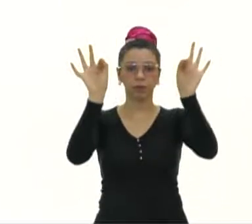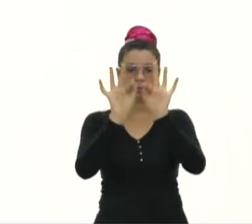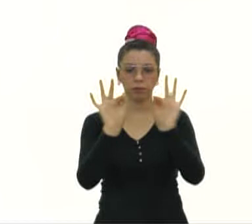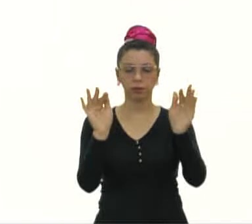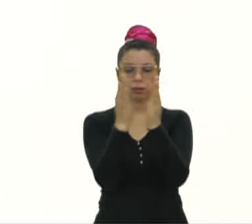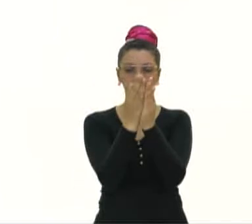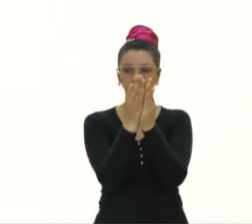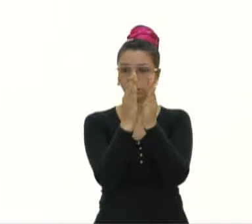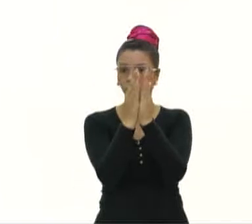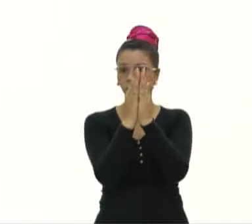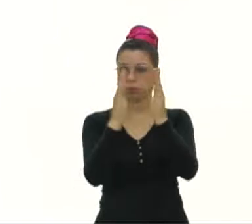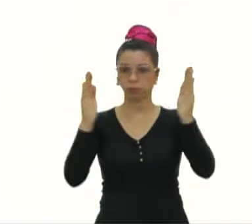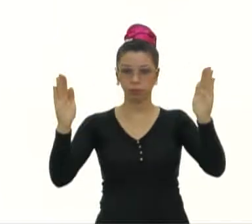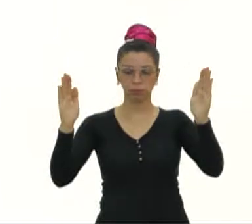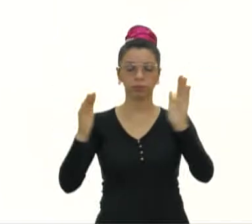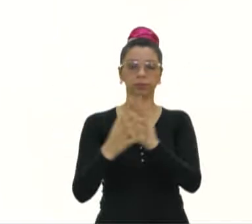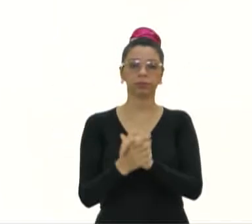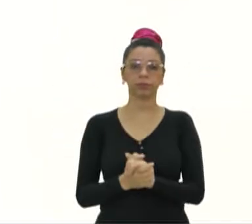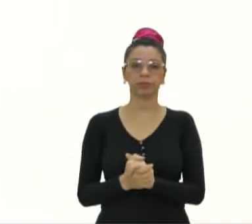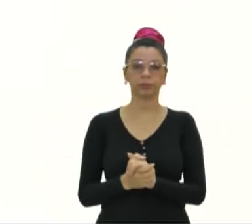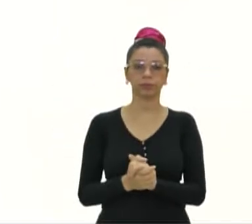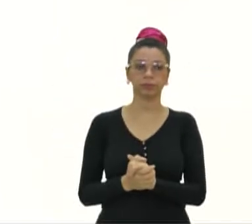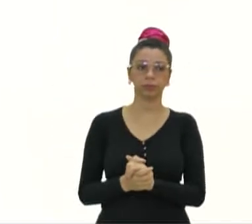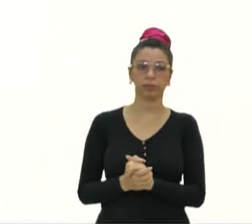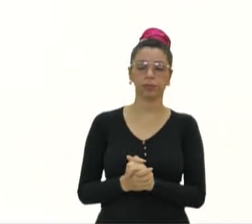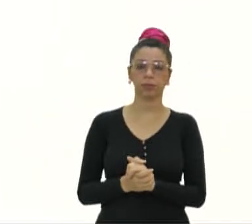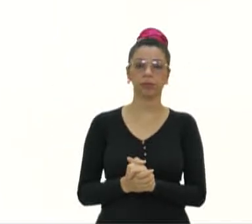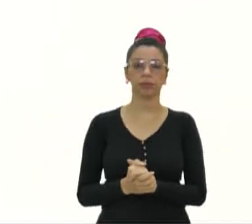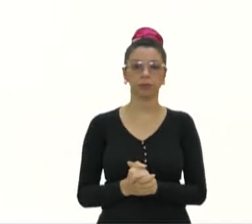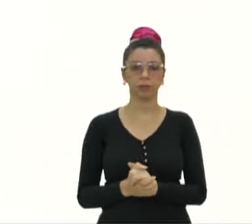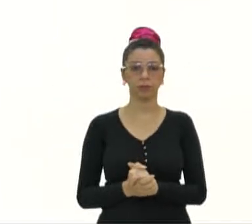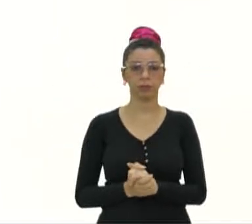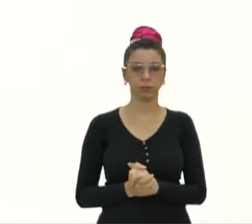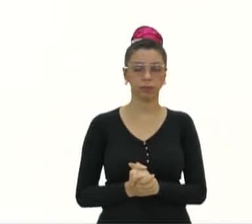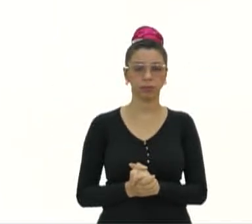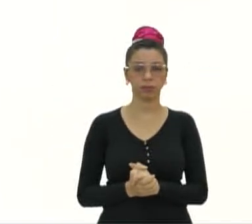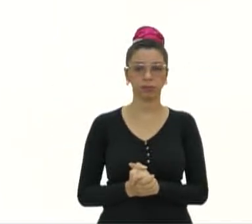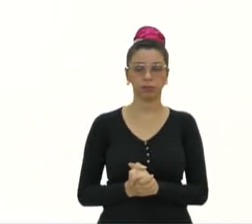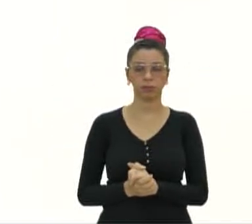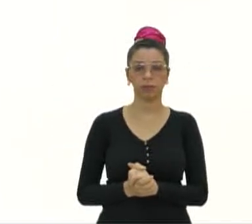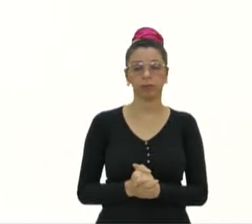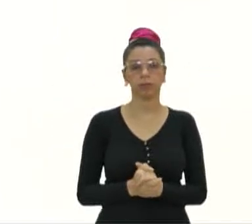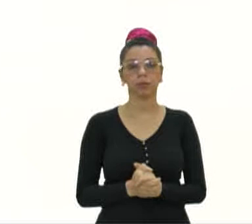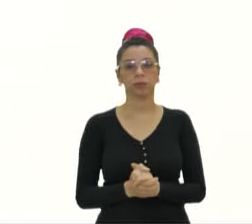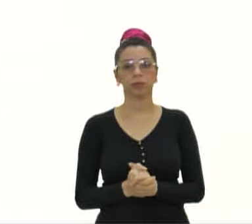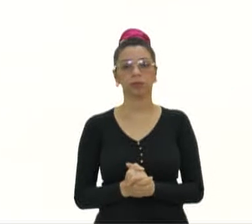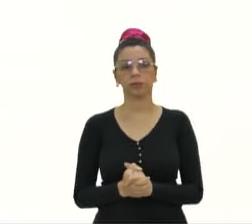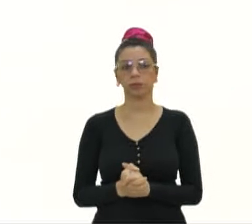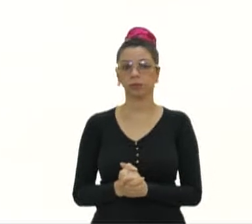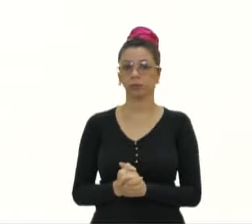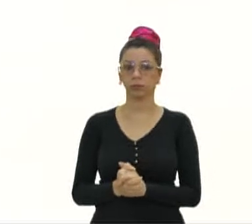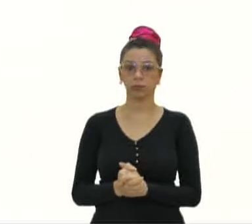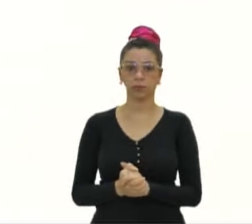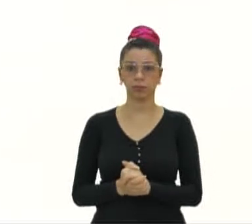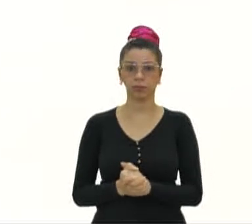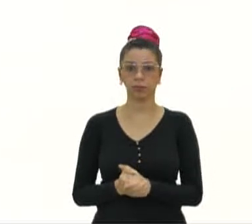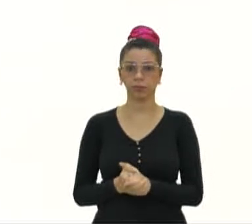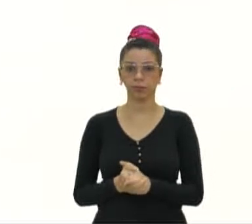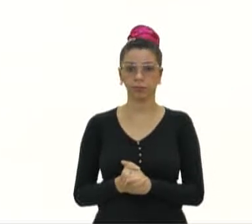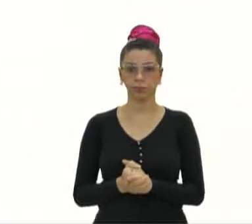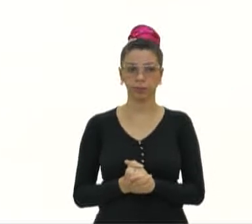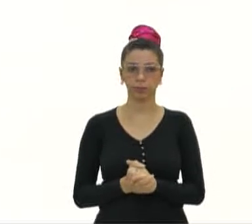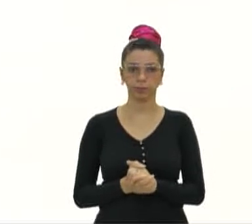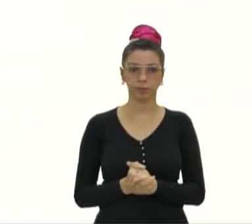podemos estruturar a frase usando o when no início. When Einstein created the equation E